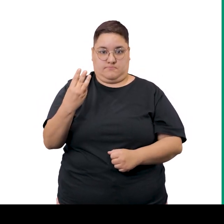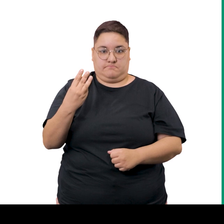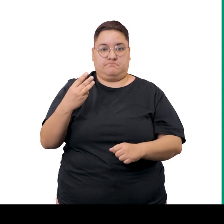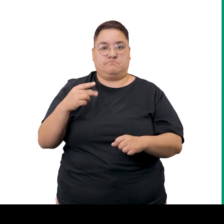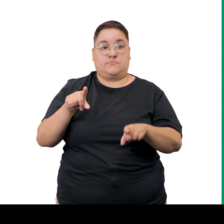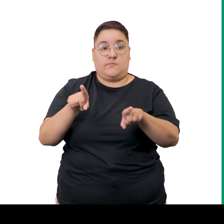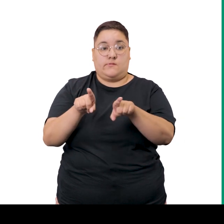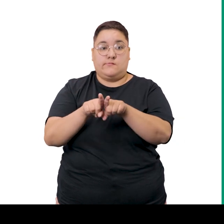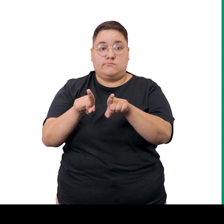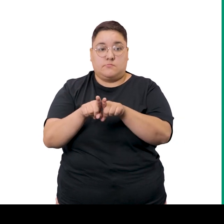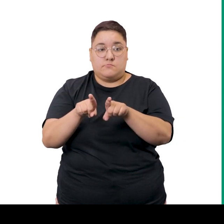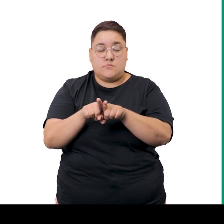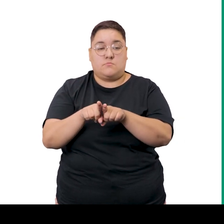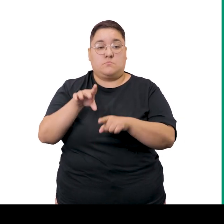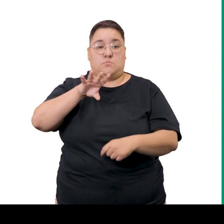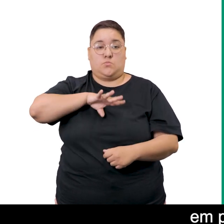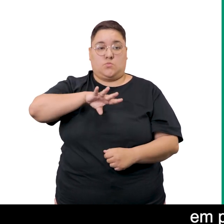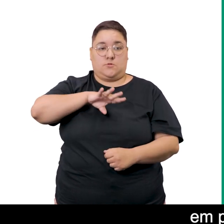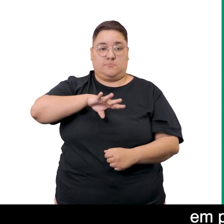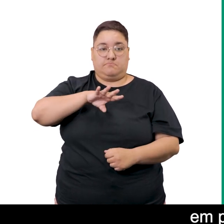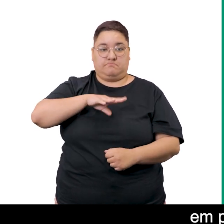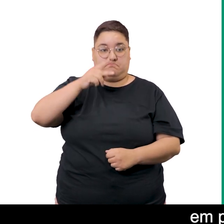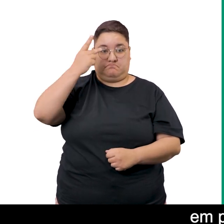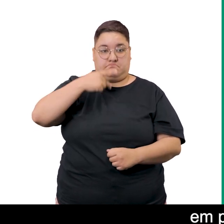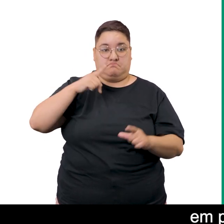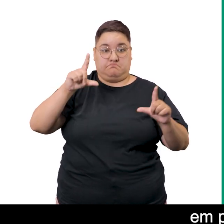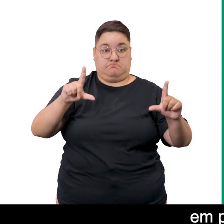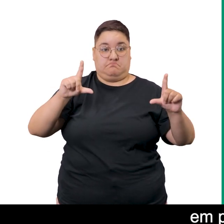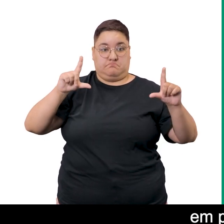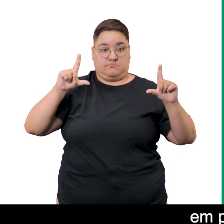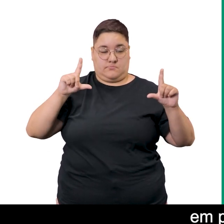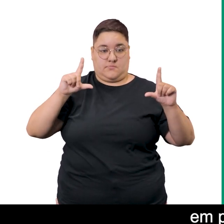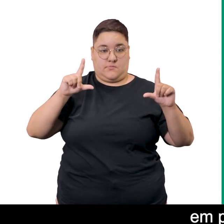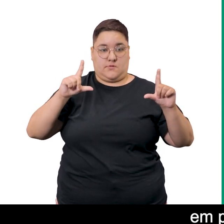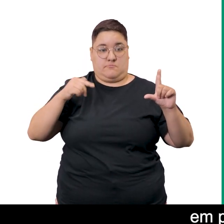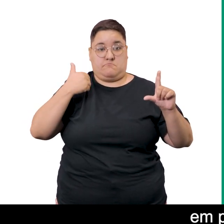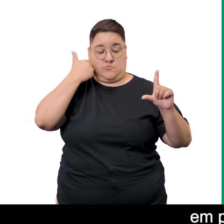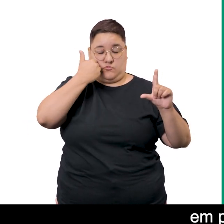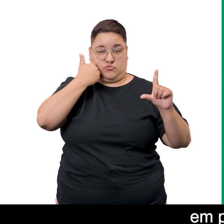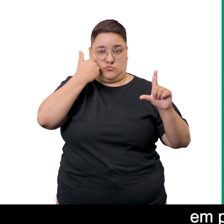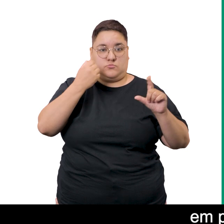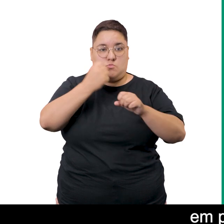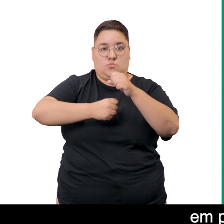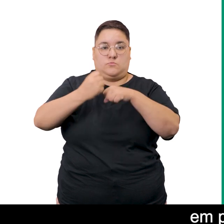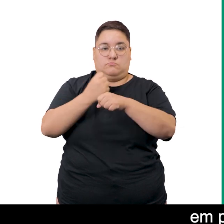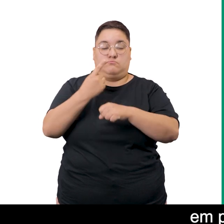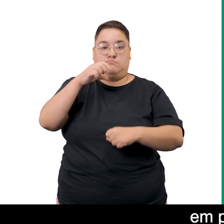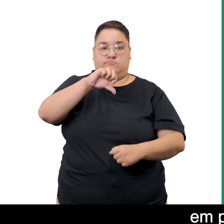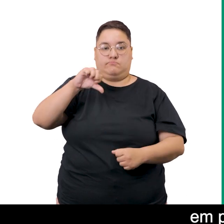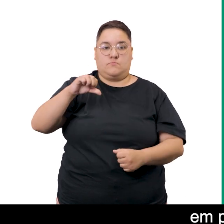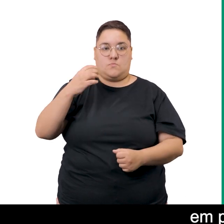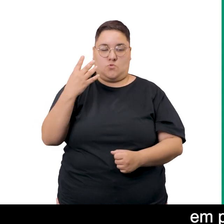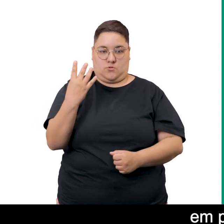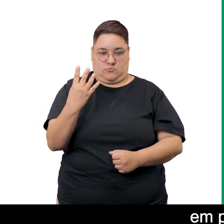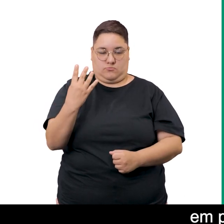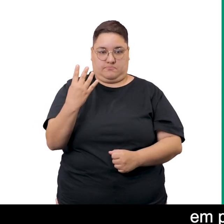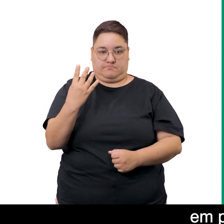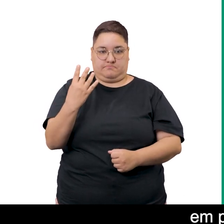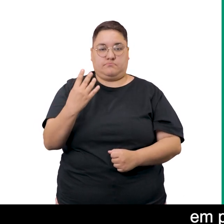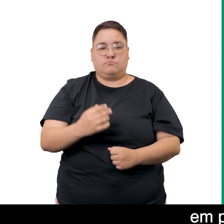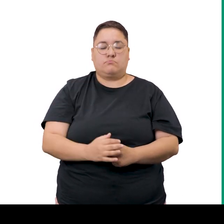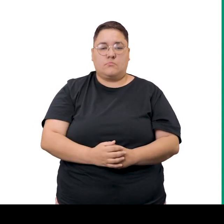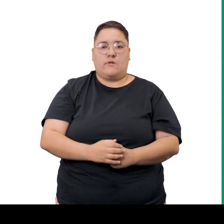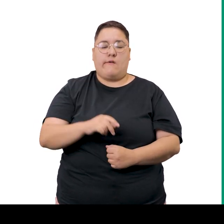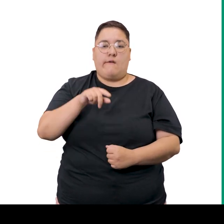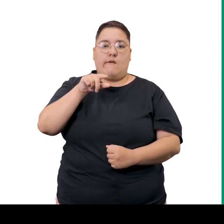1993, e Self-Portrait Pervert, em português, Autorretrato Pervertida, em